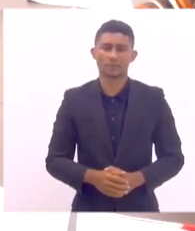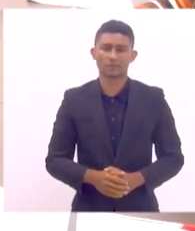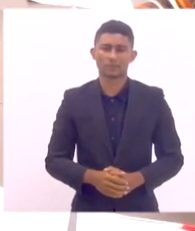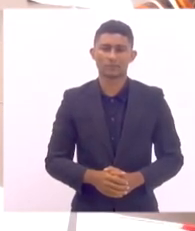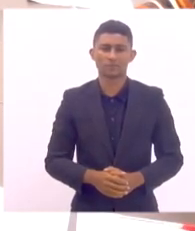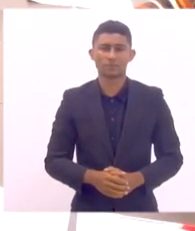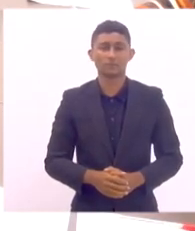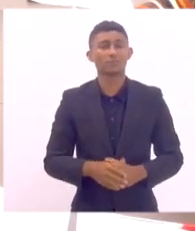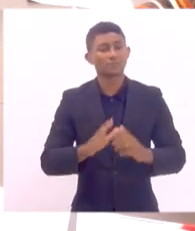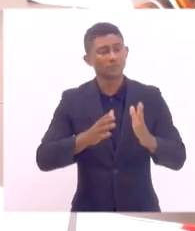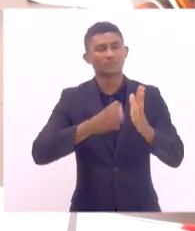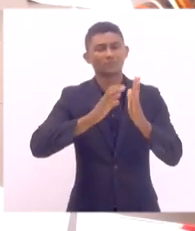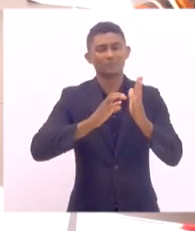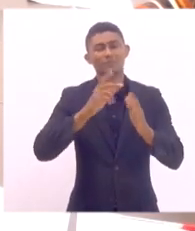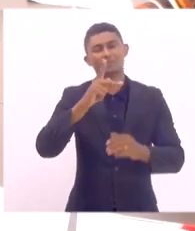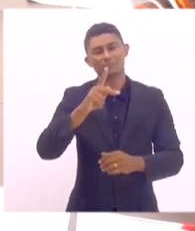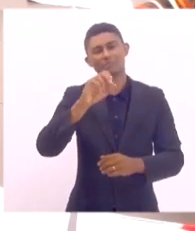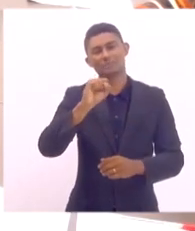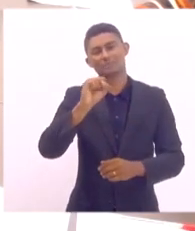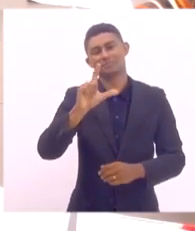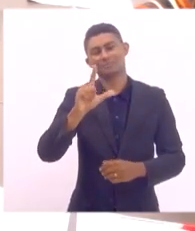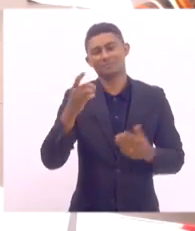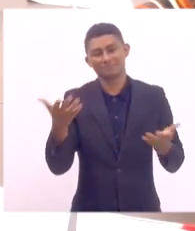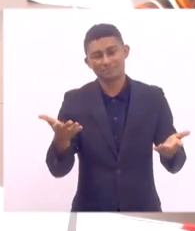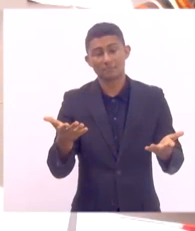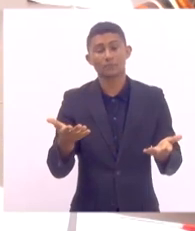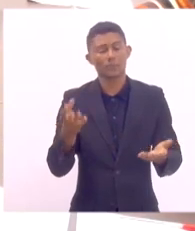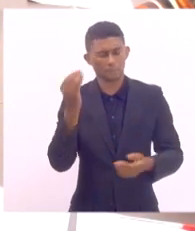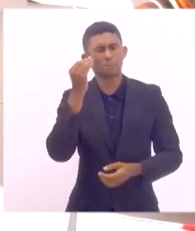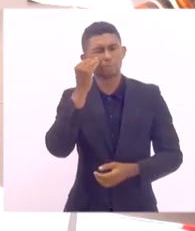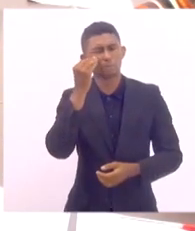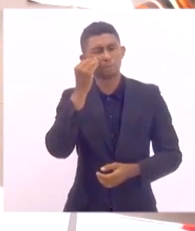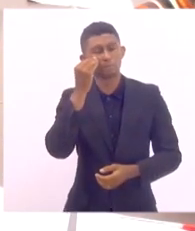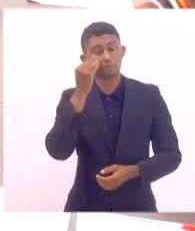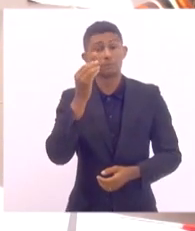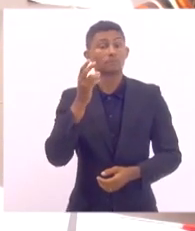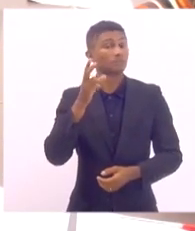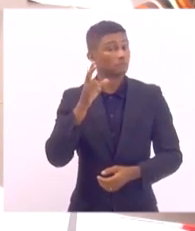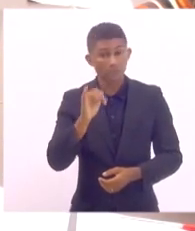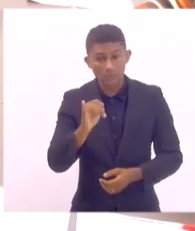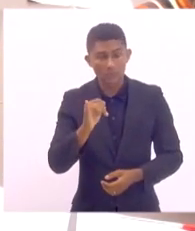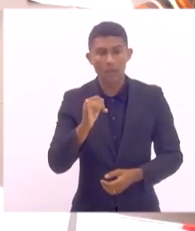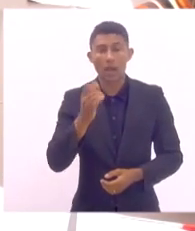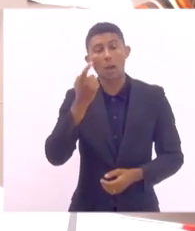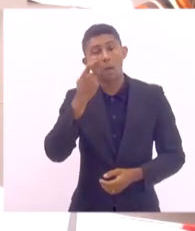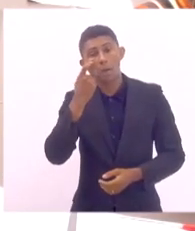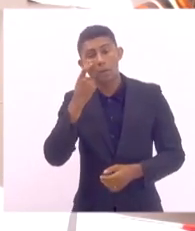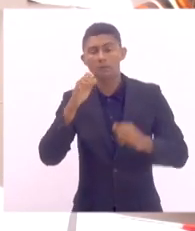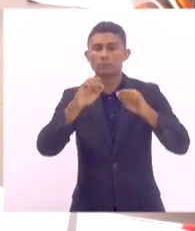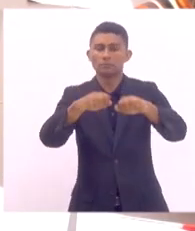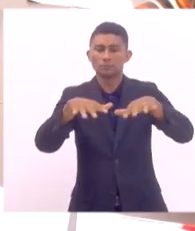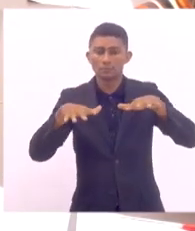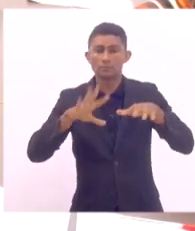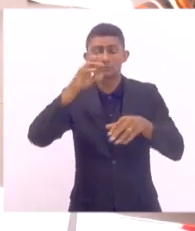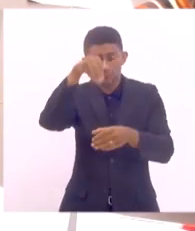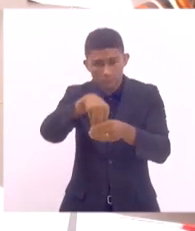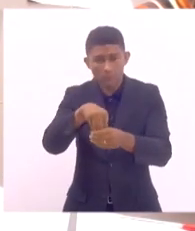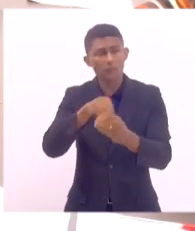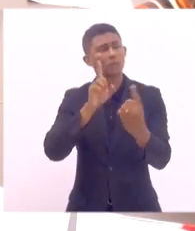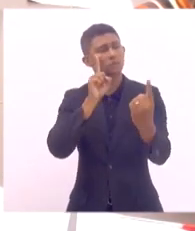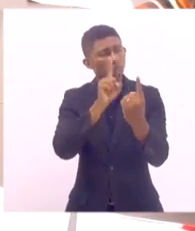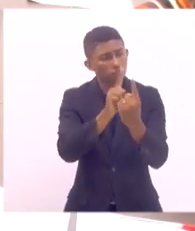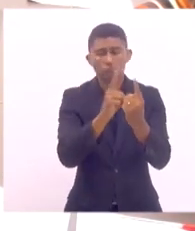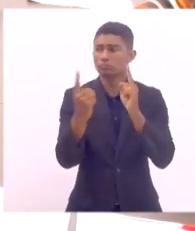Mas é original PSL. Então vamos tentar fazer sempre que for assim, procedimento no plenário. Não tem nada demais, é só conversar, tá